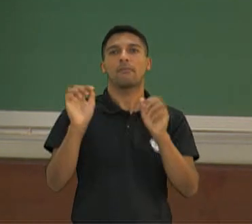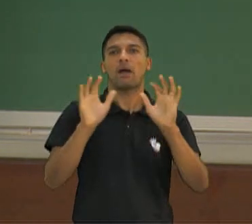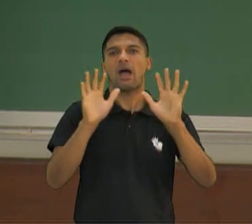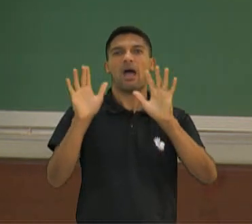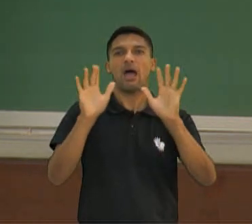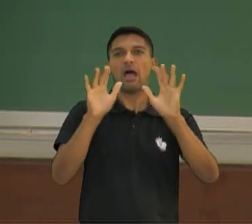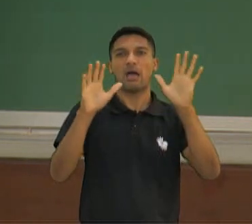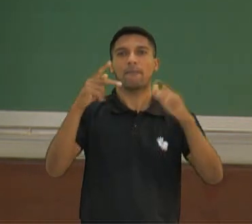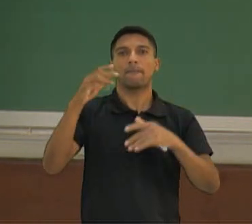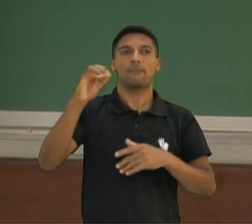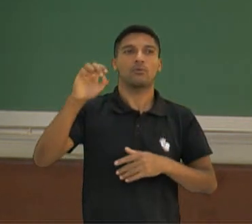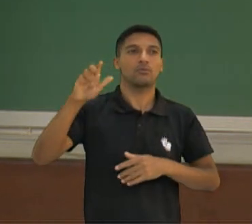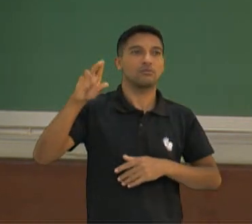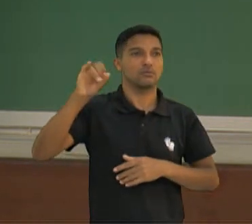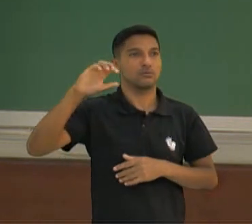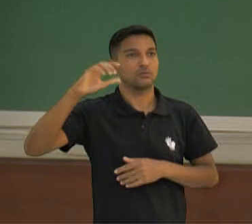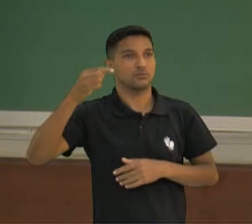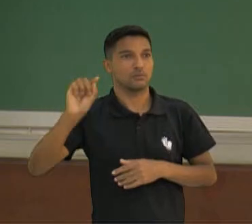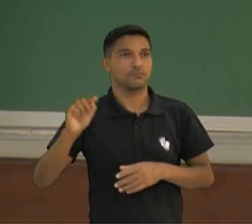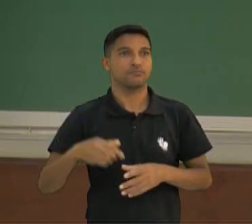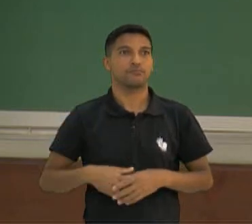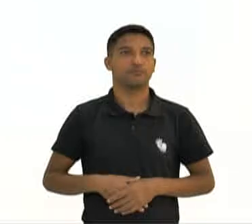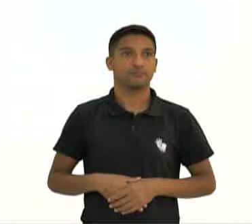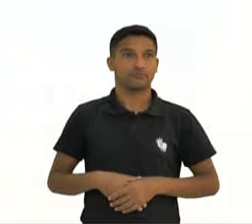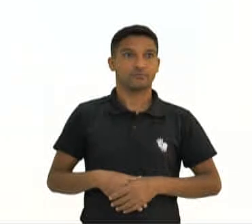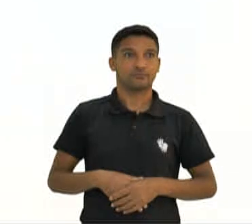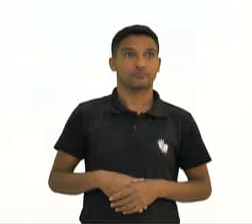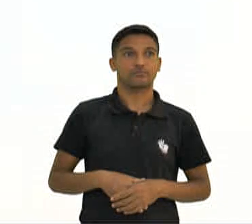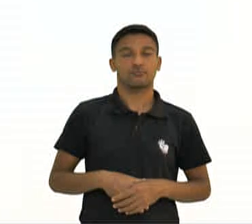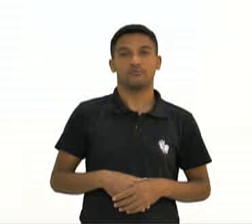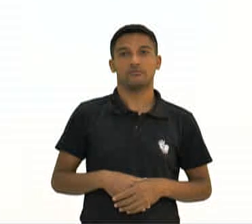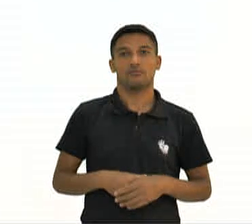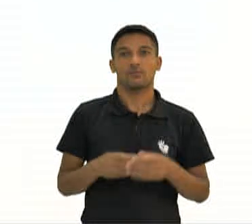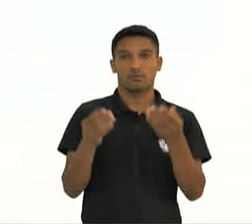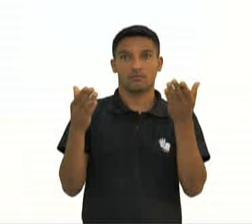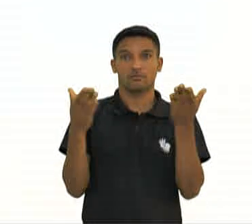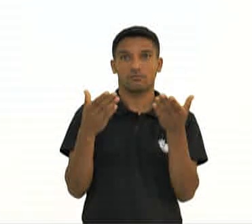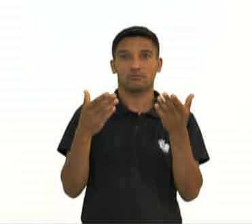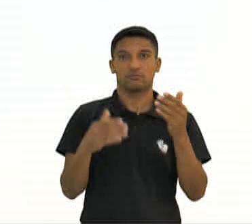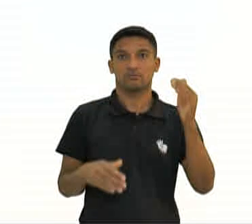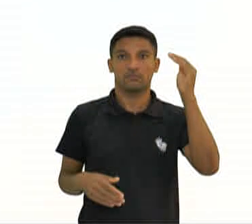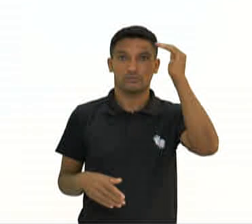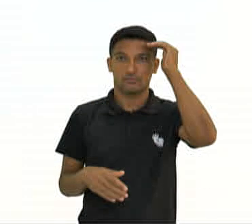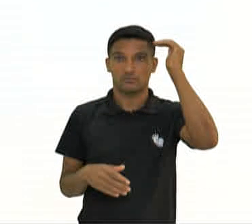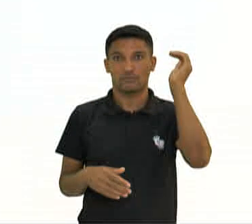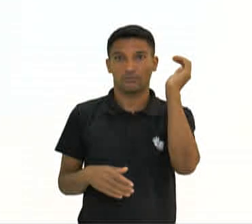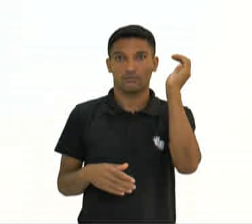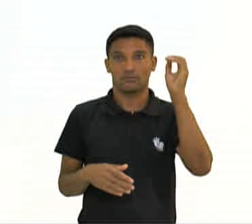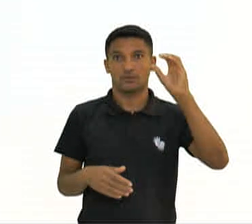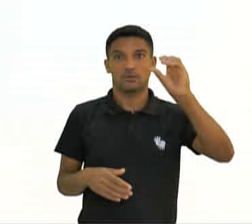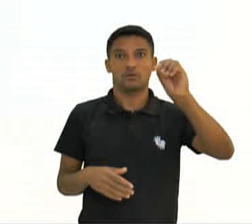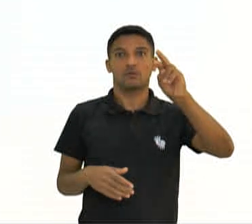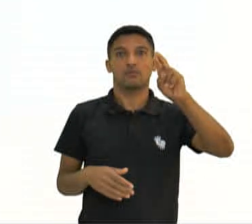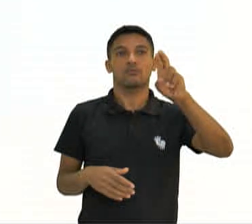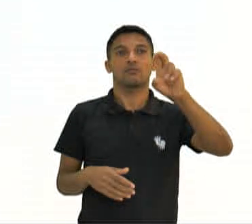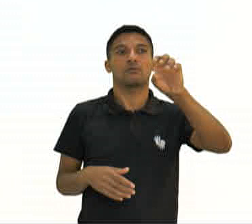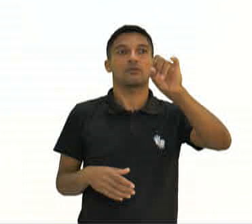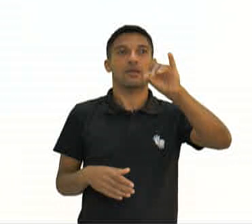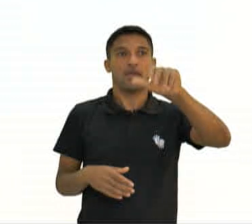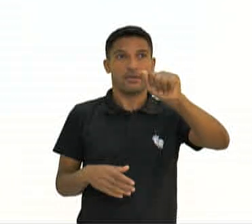Vou mostrar a capital da Coreia do Sul, aqui Seul, né? A Coreia do Sul também, que vem num desenvolvimento